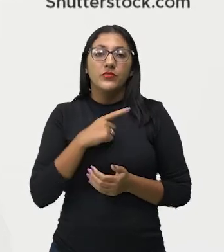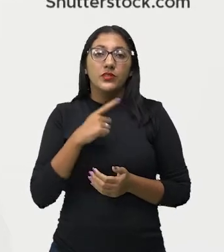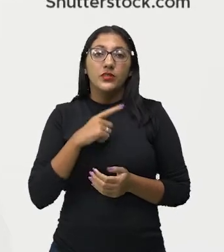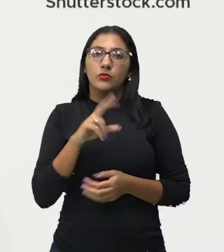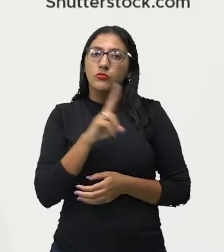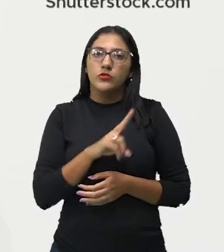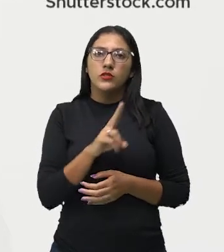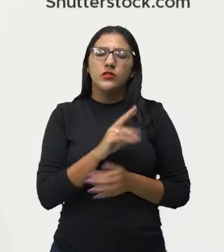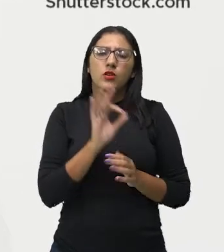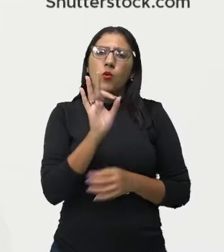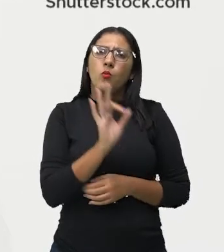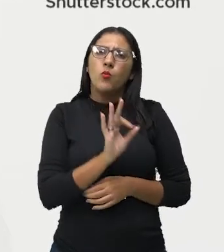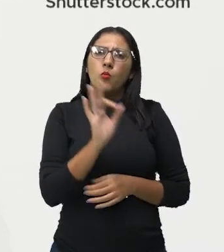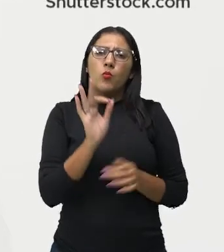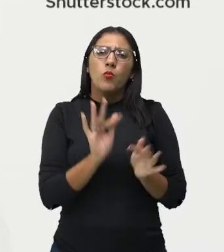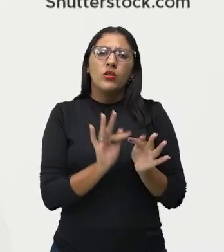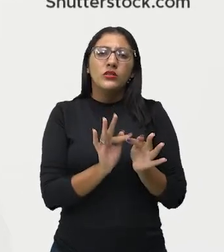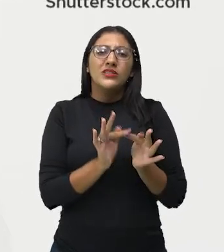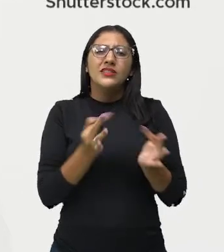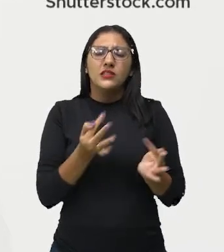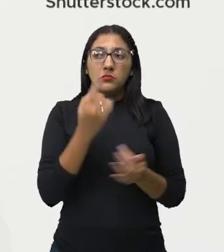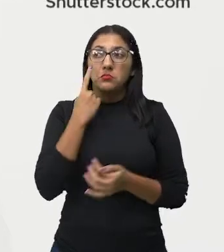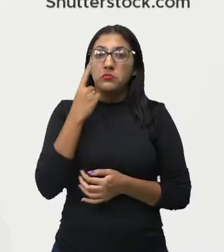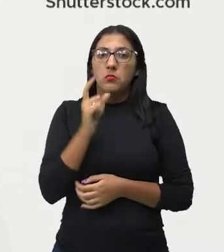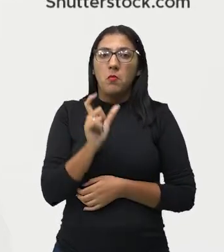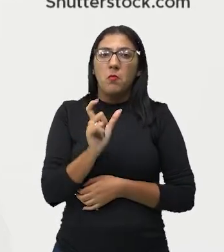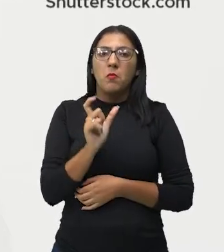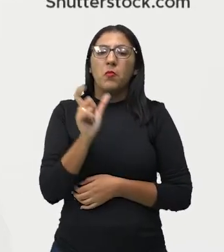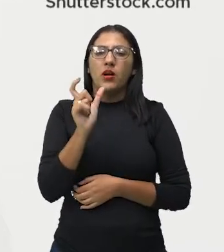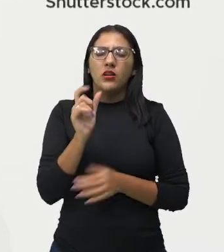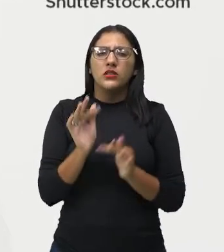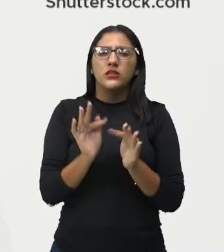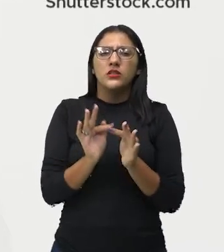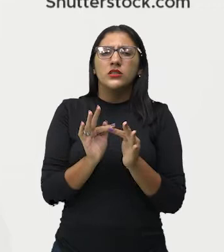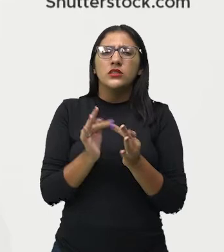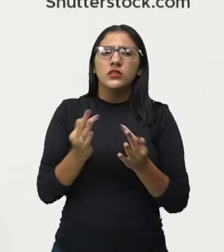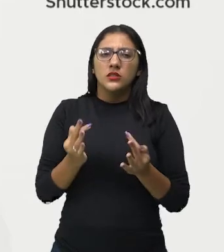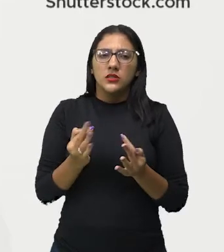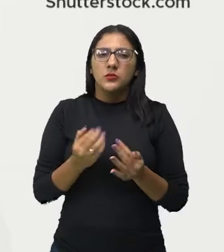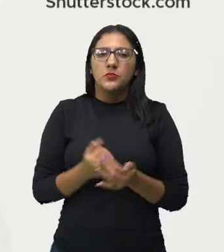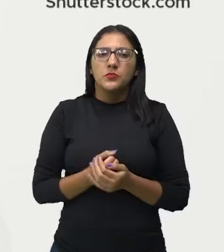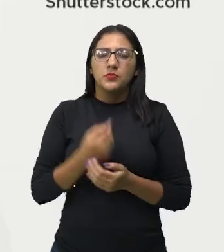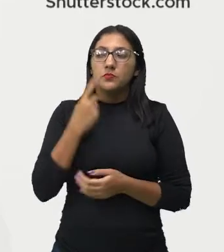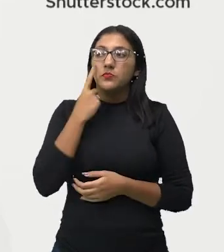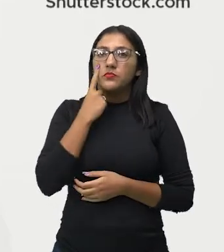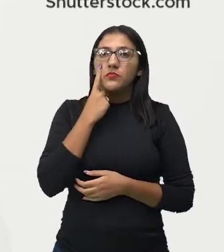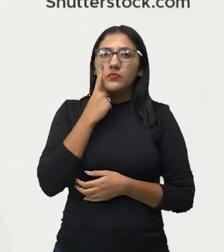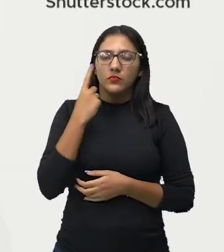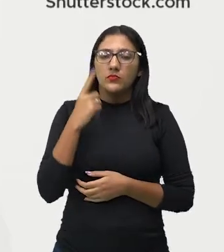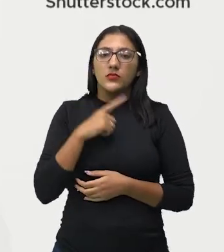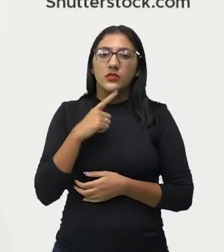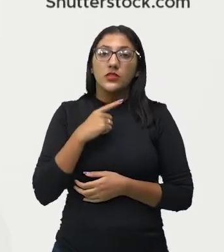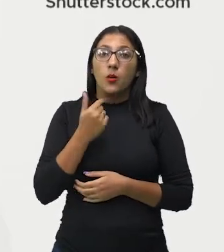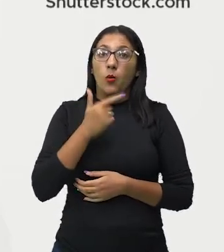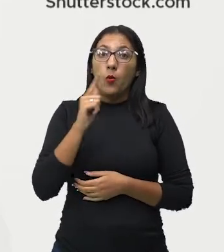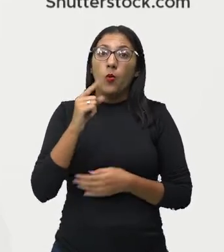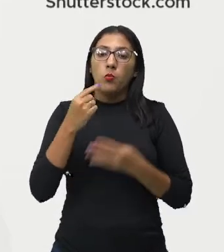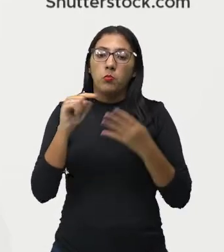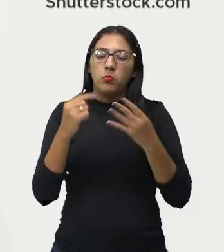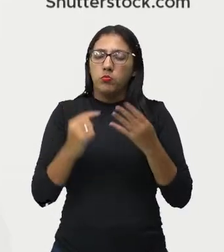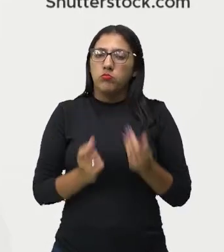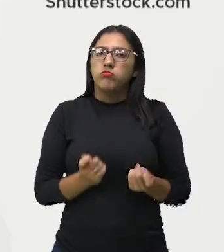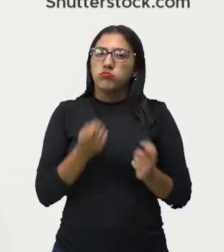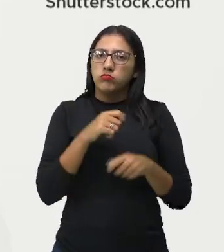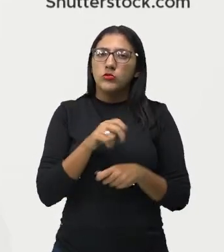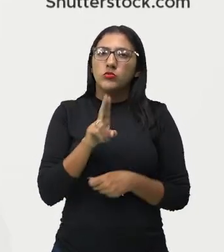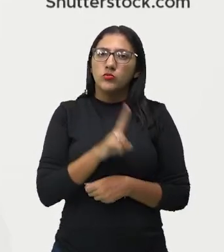juros simples. Atenção, pessoal, isso aqui é muito importante, isso aqui, ó. Por quê? Porque existem outras formas, outro